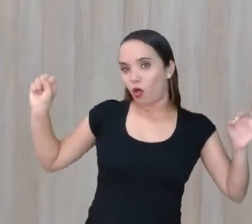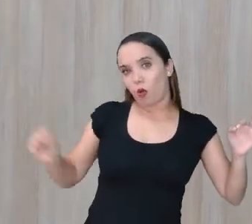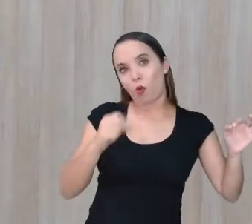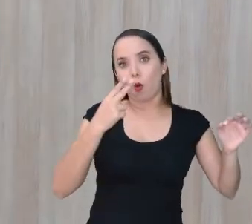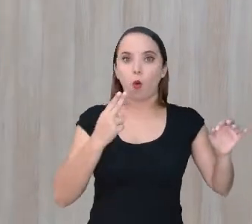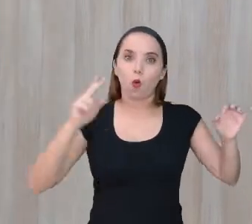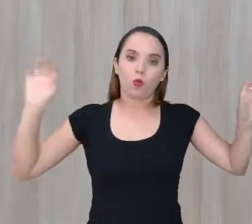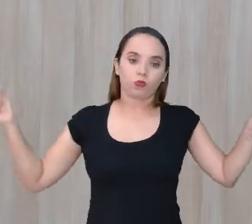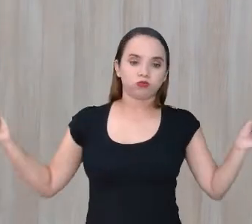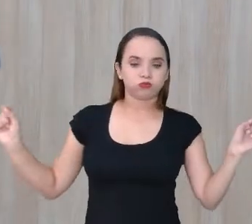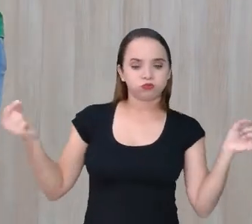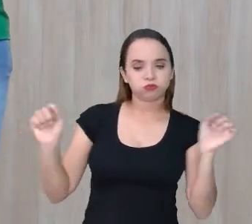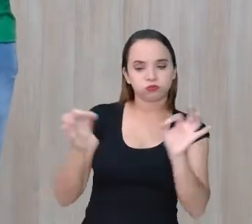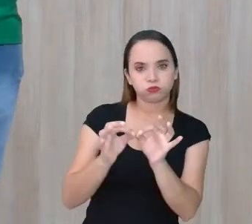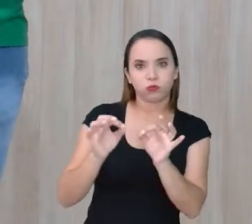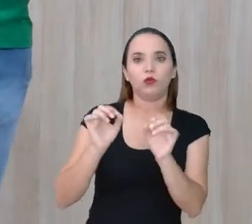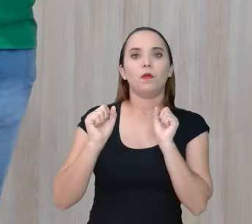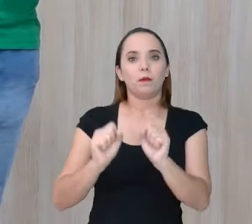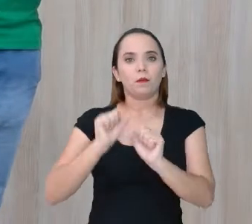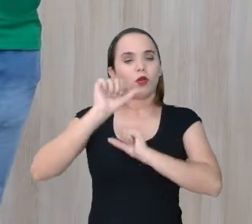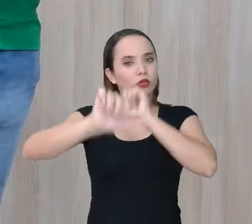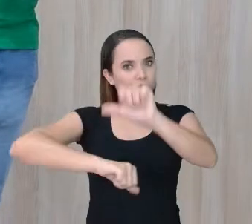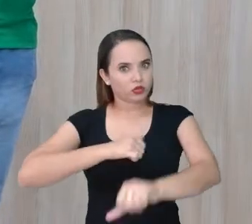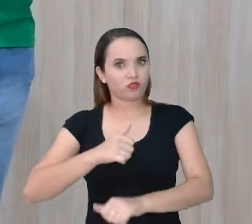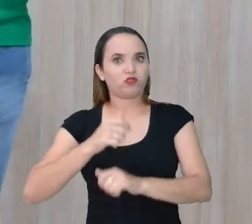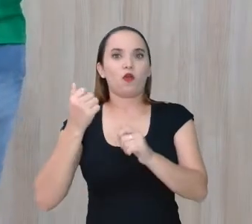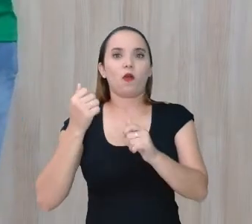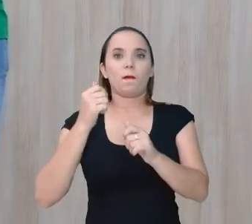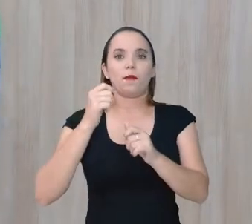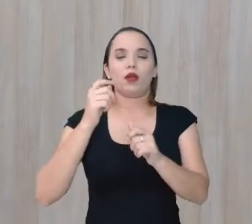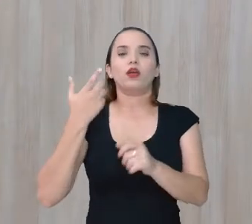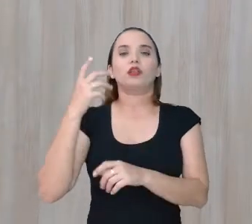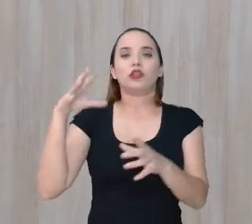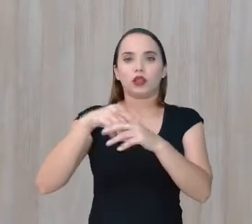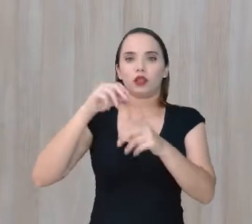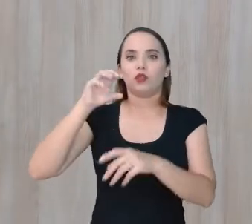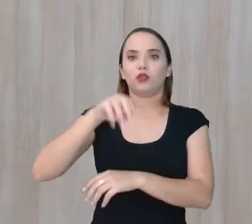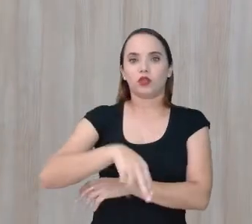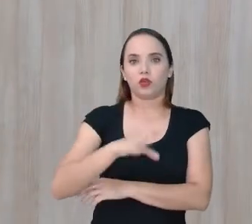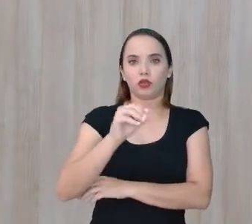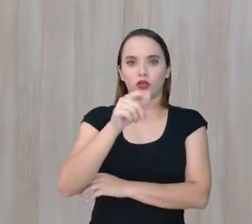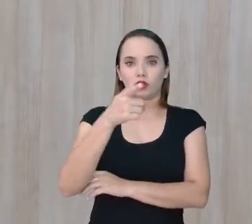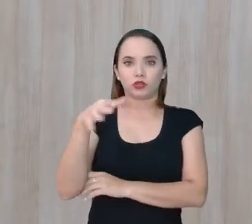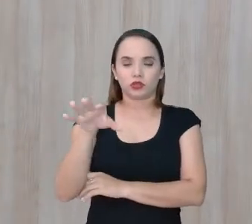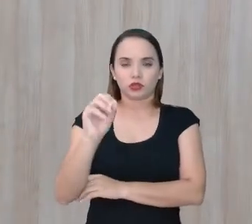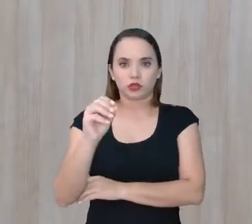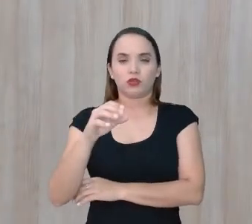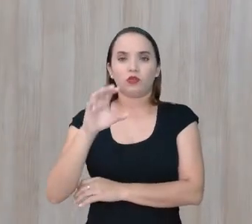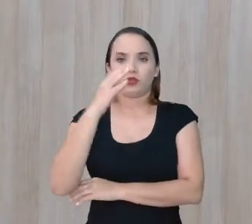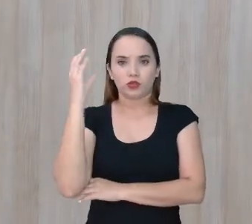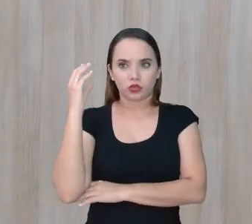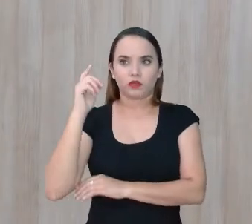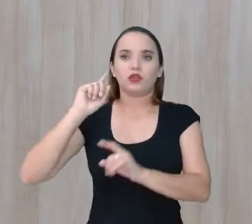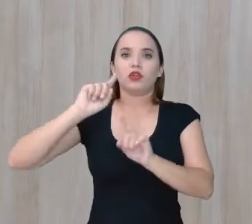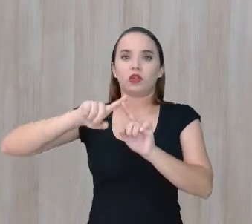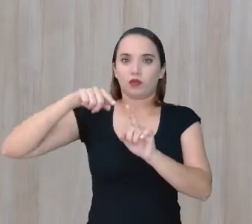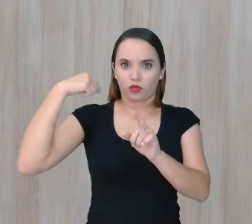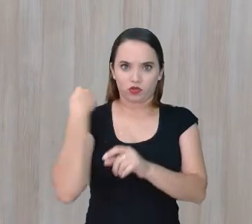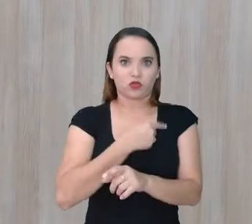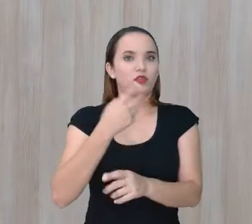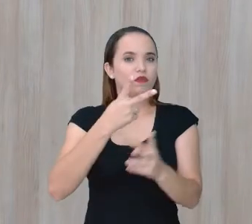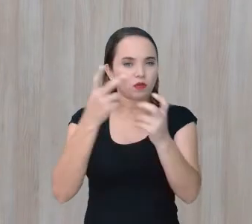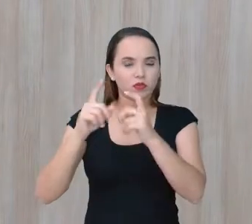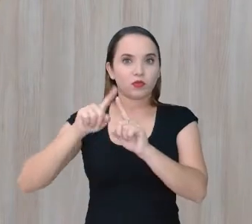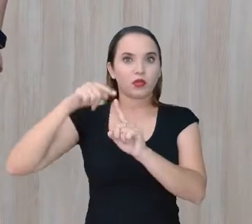pode transformar e escrever ele na forma de uma notação científica, que é isso que a gente vai ver na nossa próxima aula.